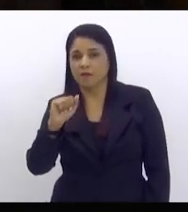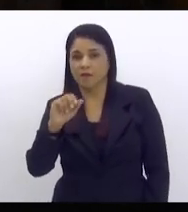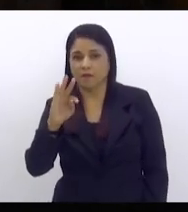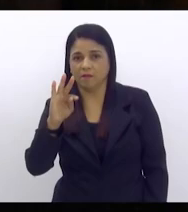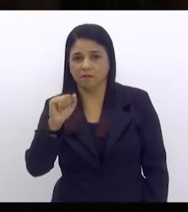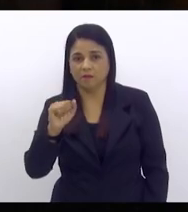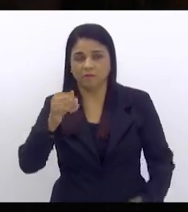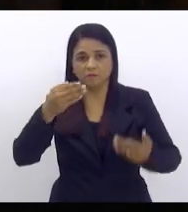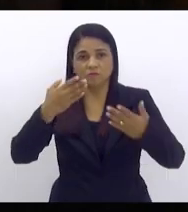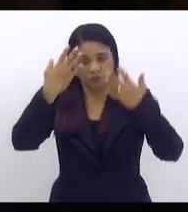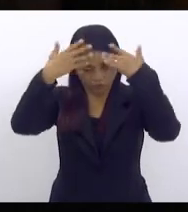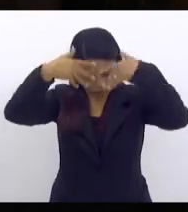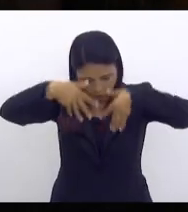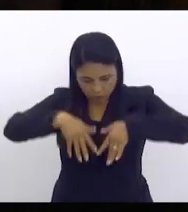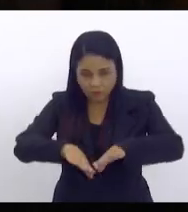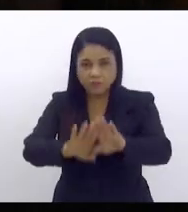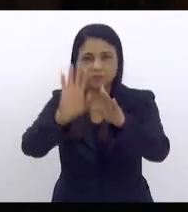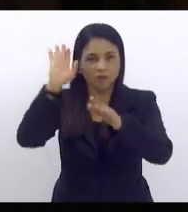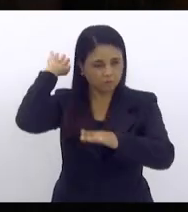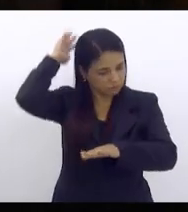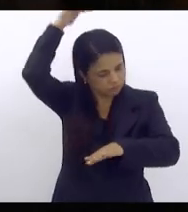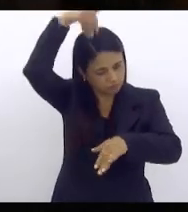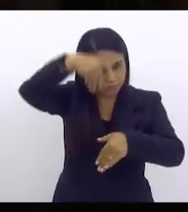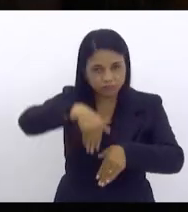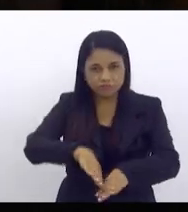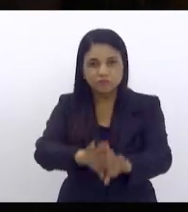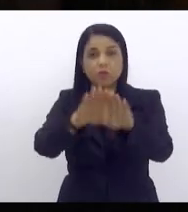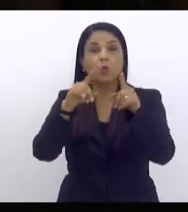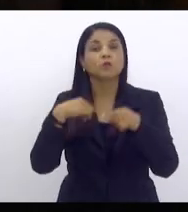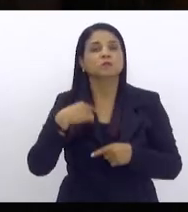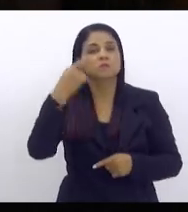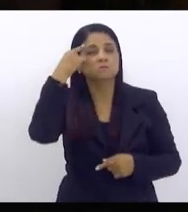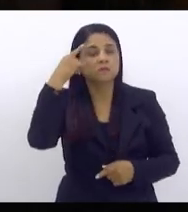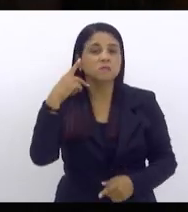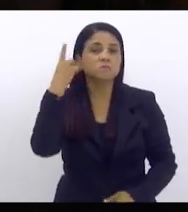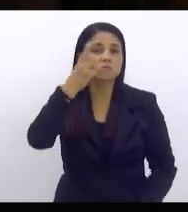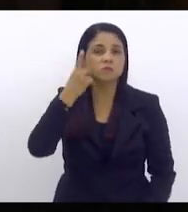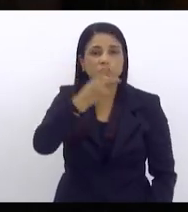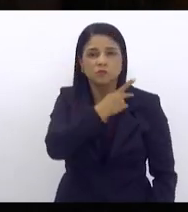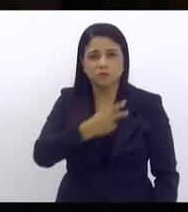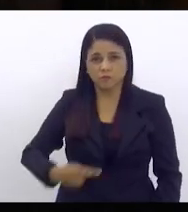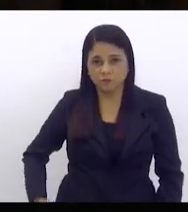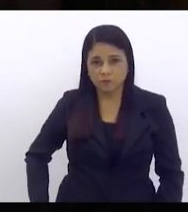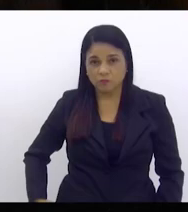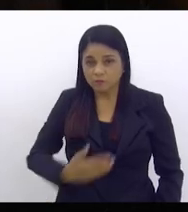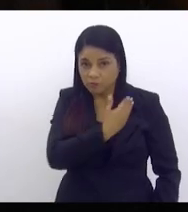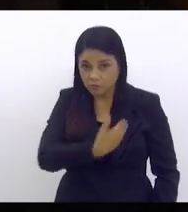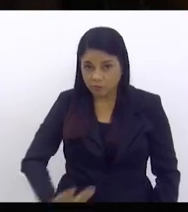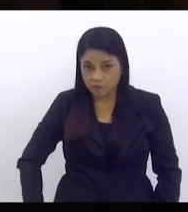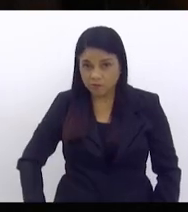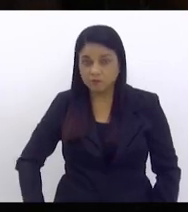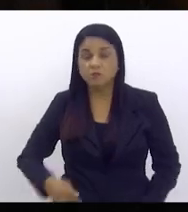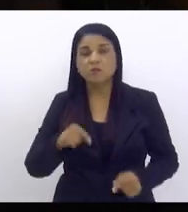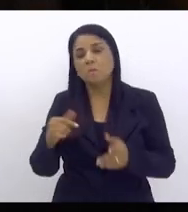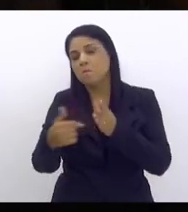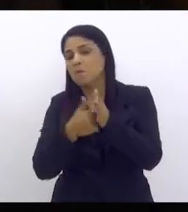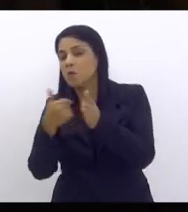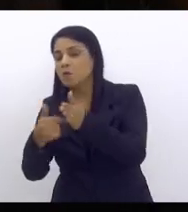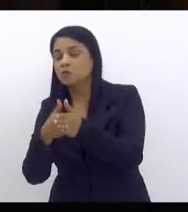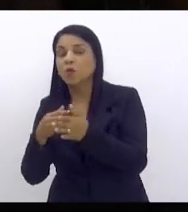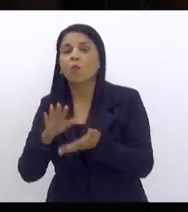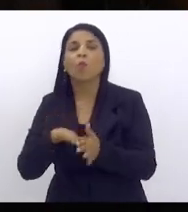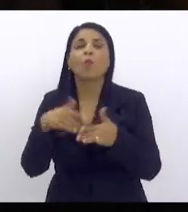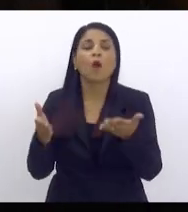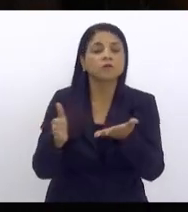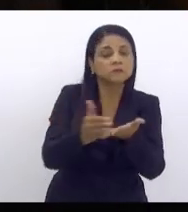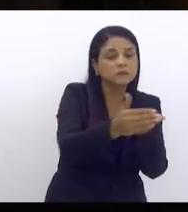pensar em produção de projetos de lei ou de políticas públicas, muitos nos questionam, mas quais são os dados